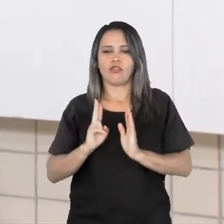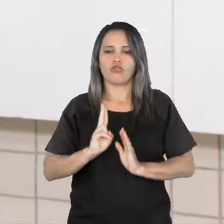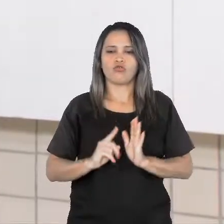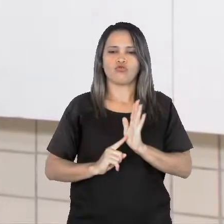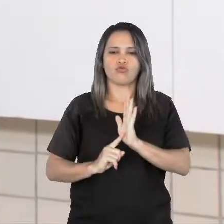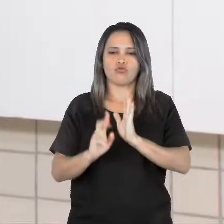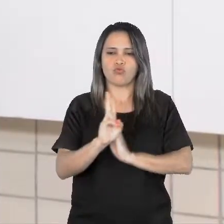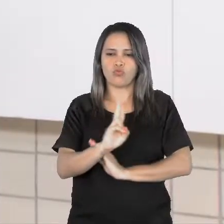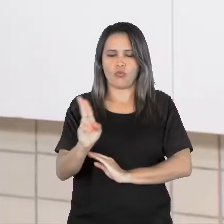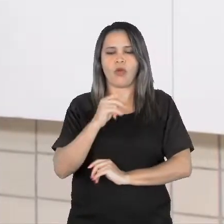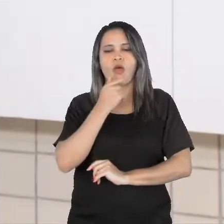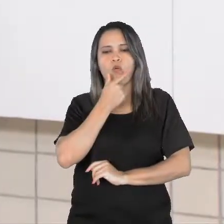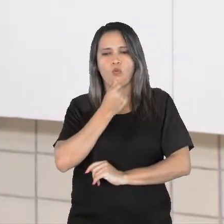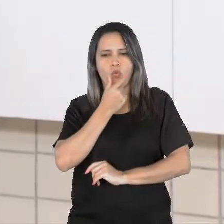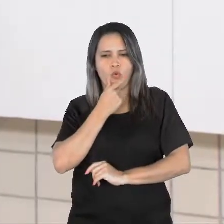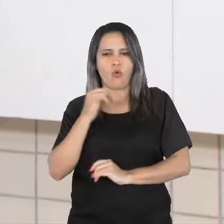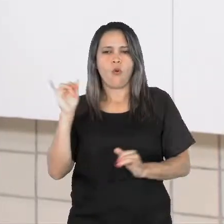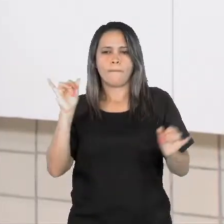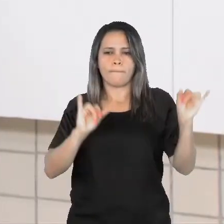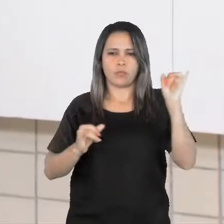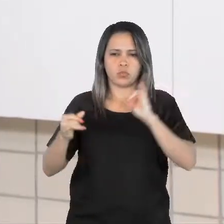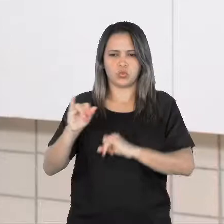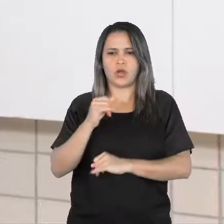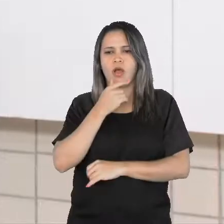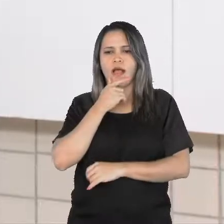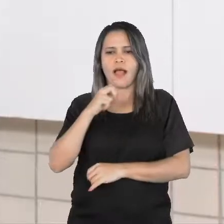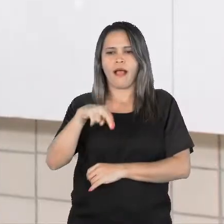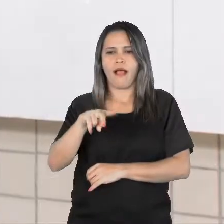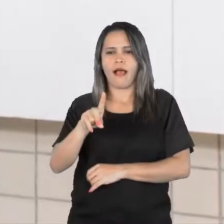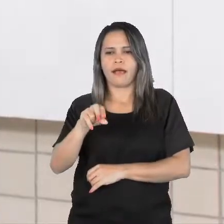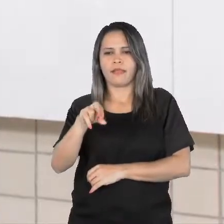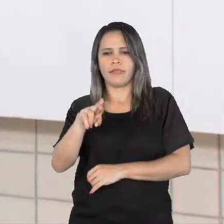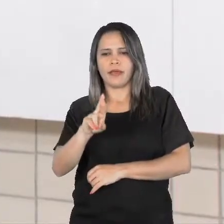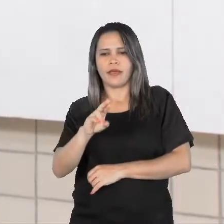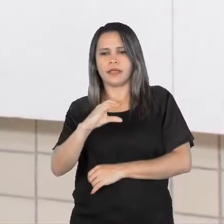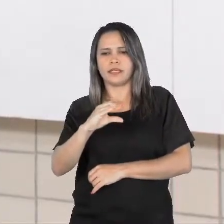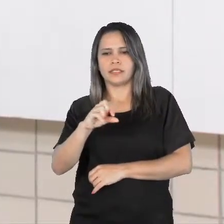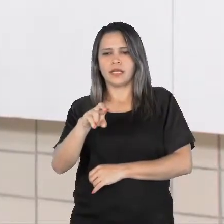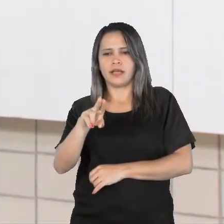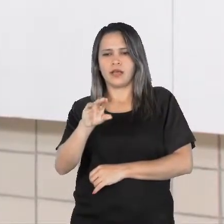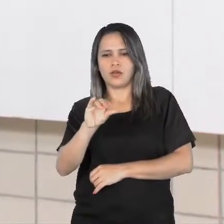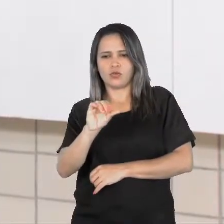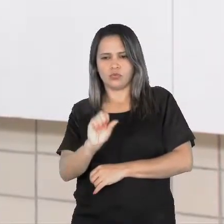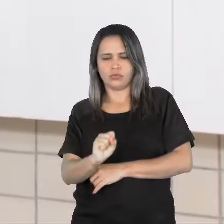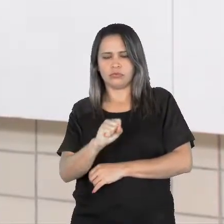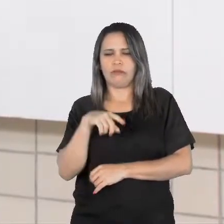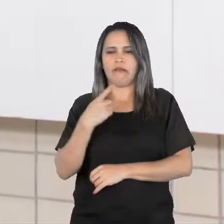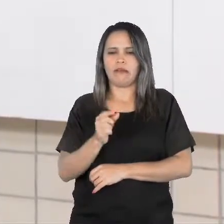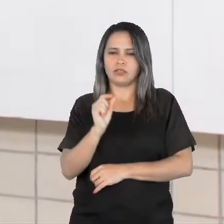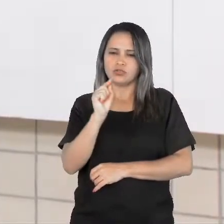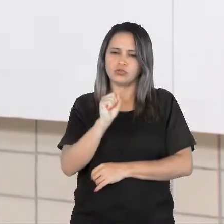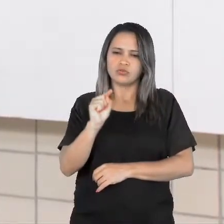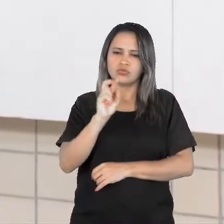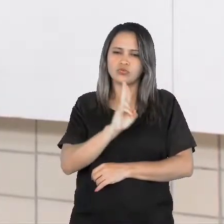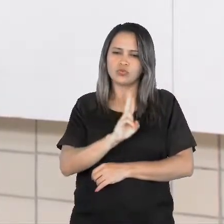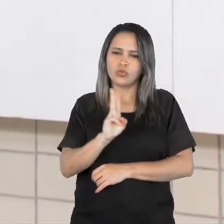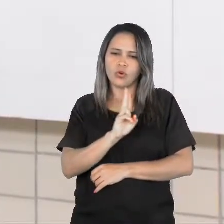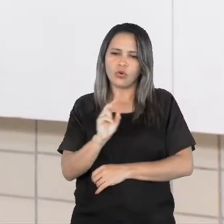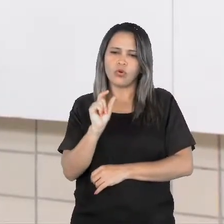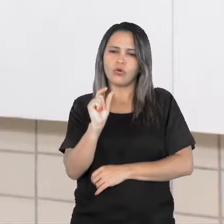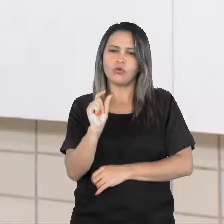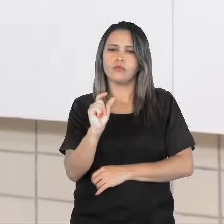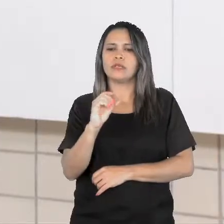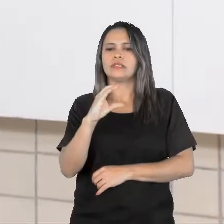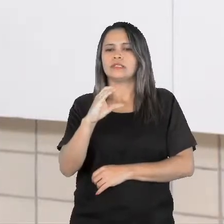um físico, né? Andrew Celsius. E esse grau, esse nomezinho, essa nomenclatura Celsius é o que